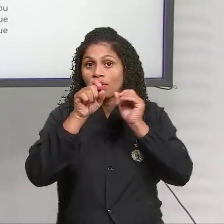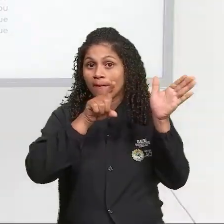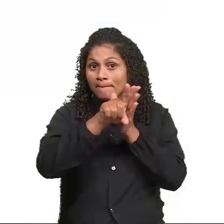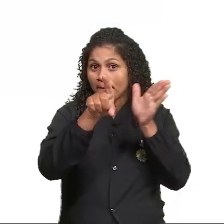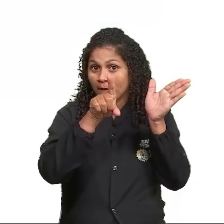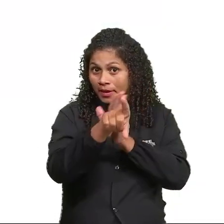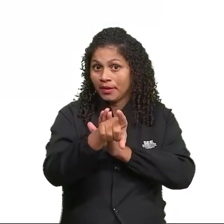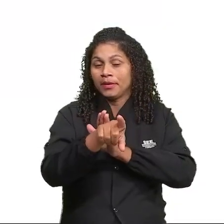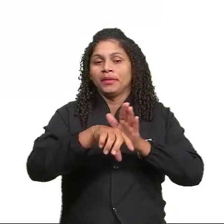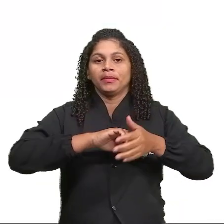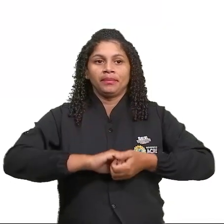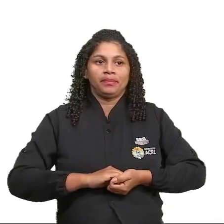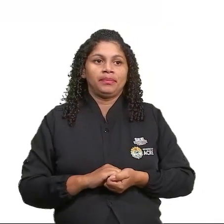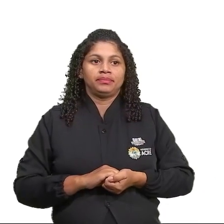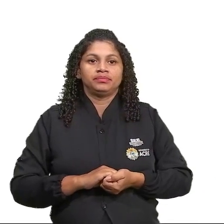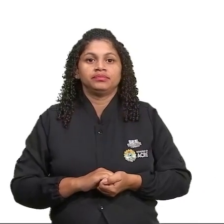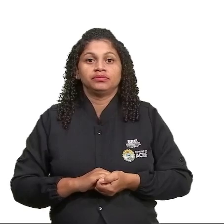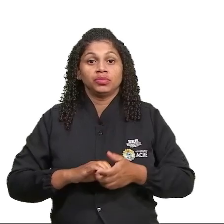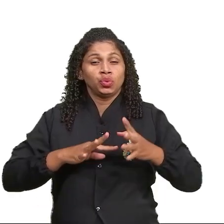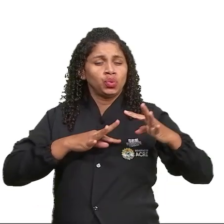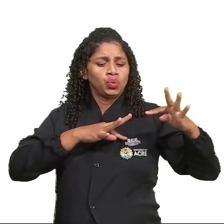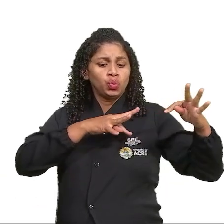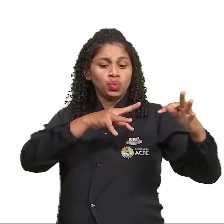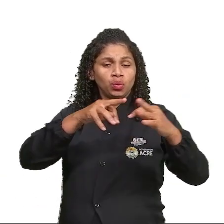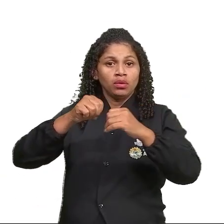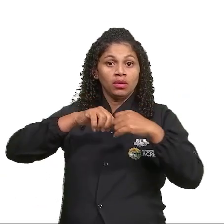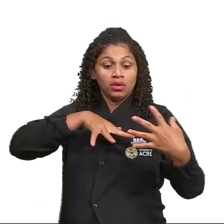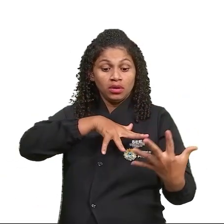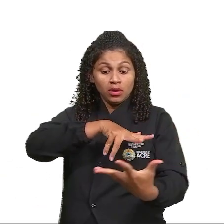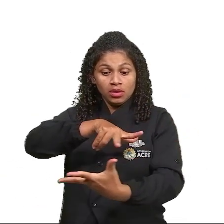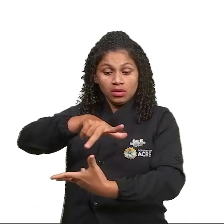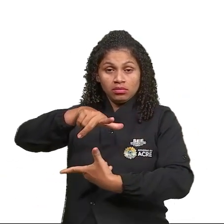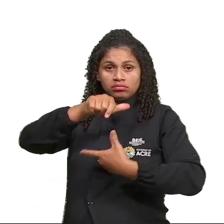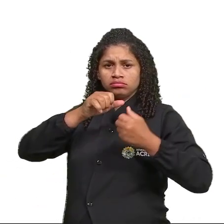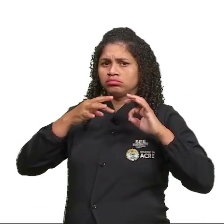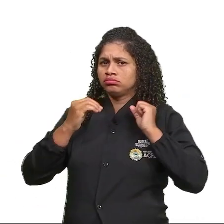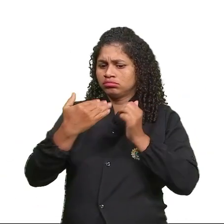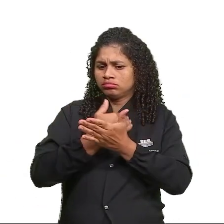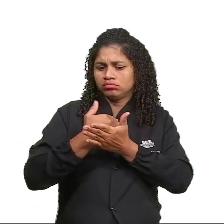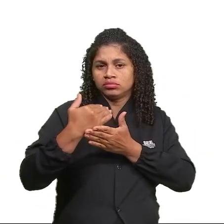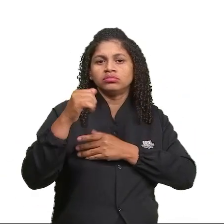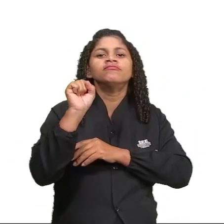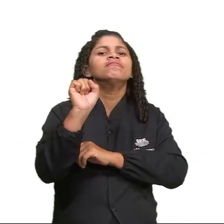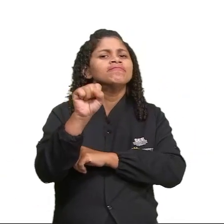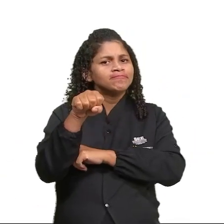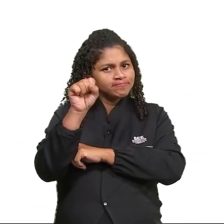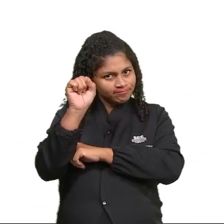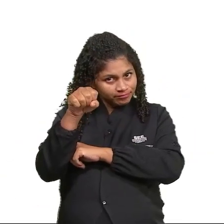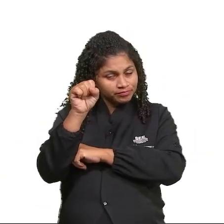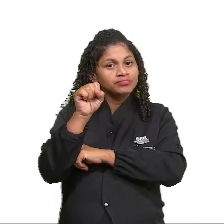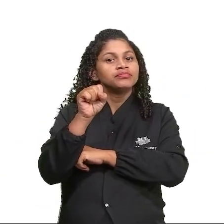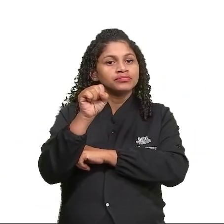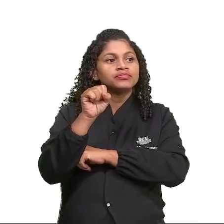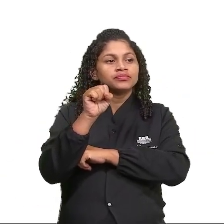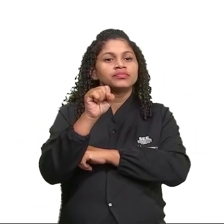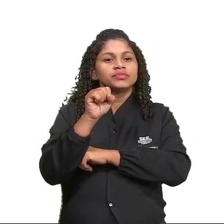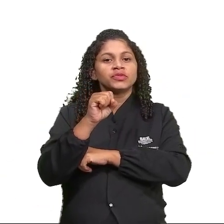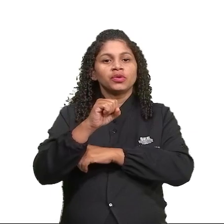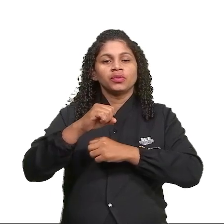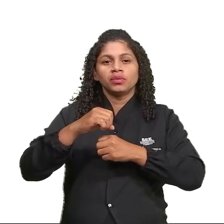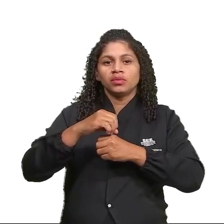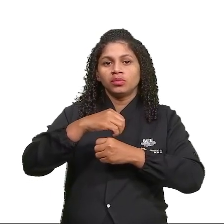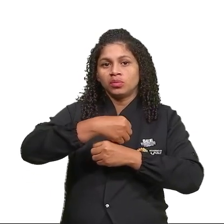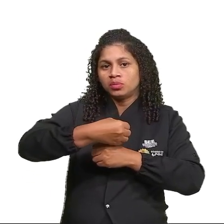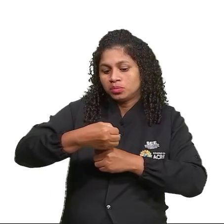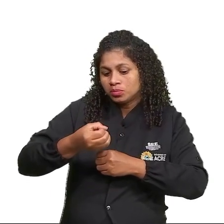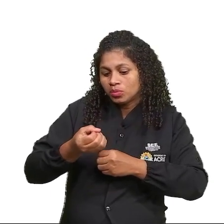questão. Tudo no mundo começou com um sim. Uma molécula disse sim a outra molécula e nasceu a